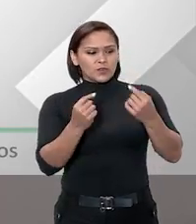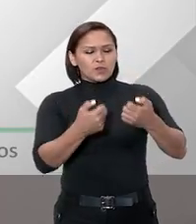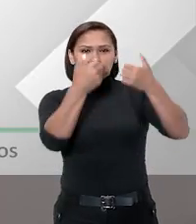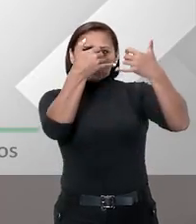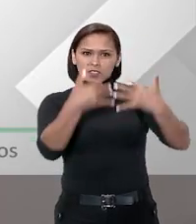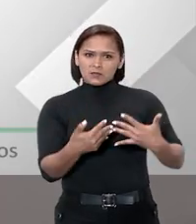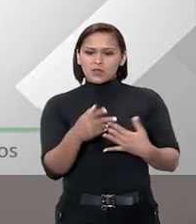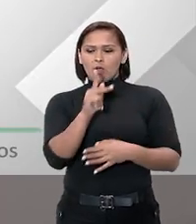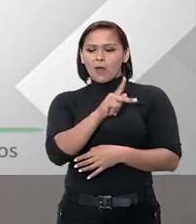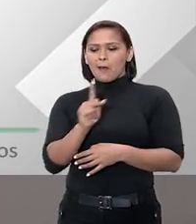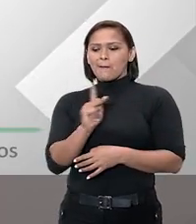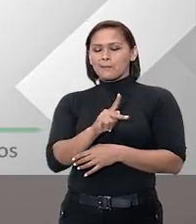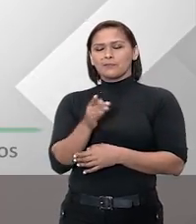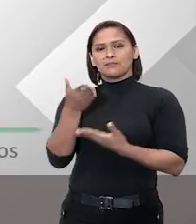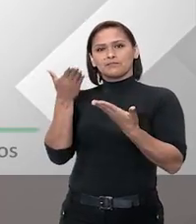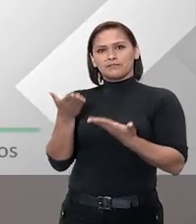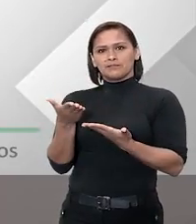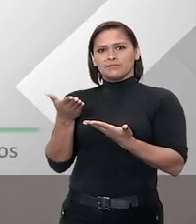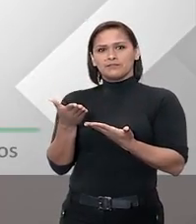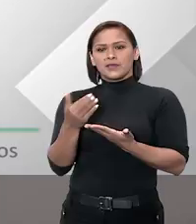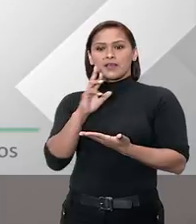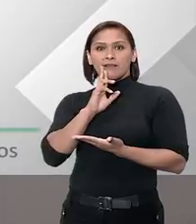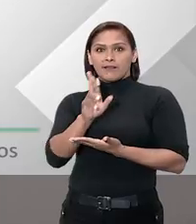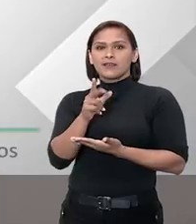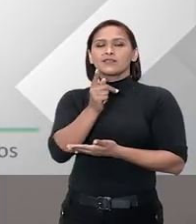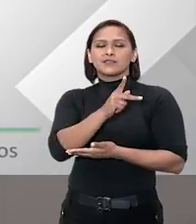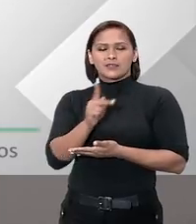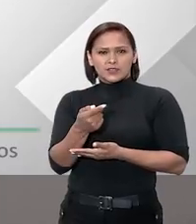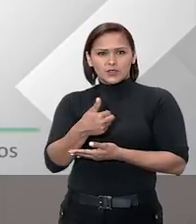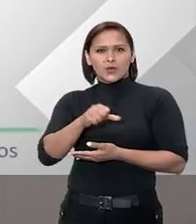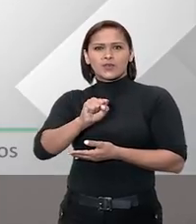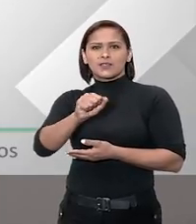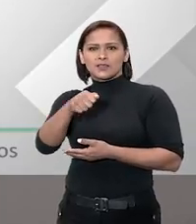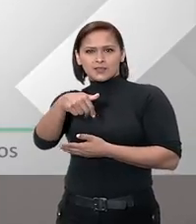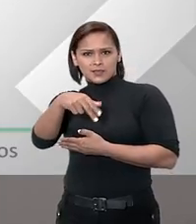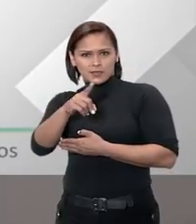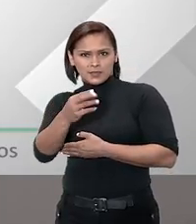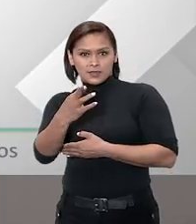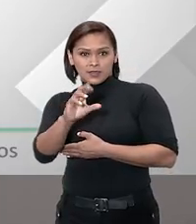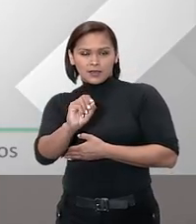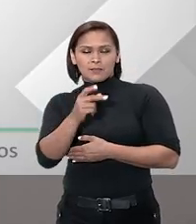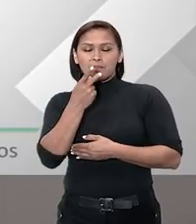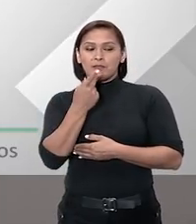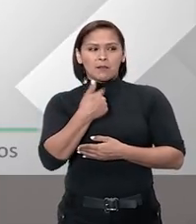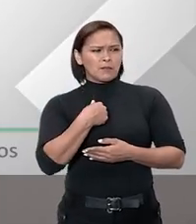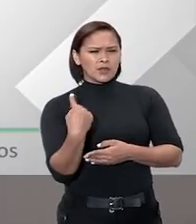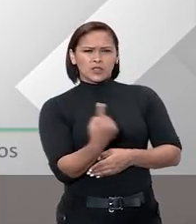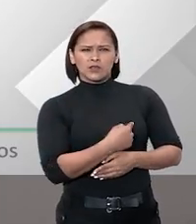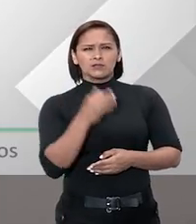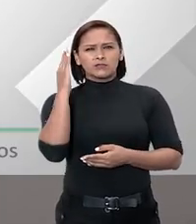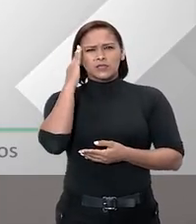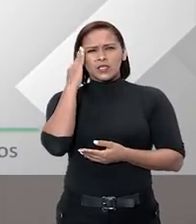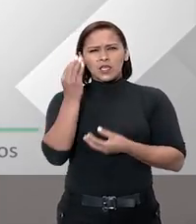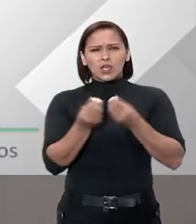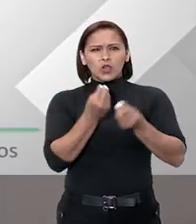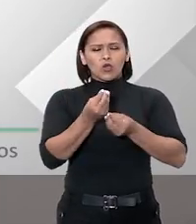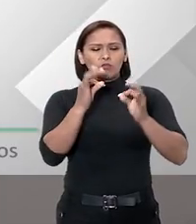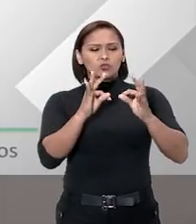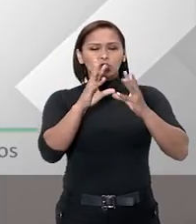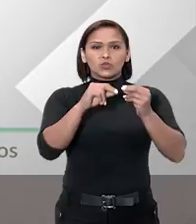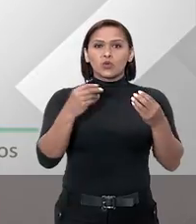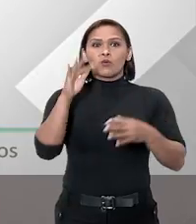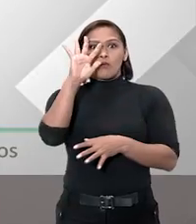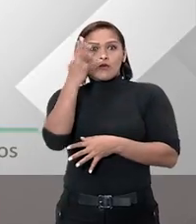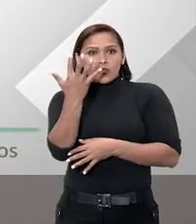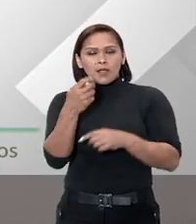bem colocou na resposta anterior da professora Sandra, para nós entendermos como isso tudo aconteceu,